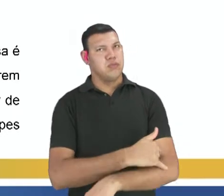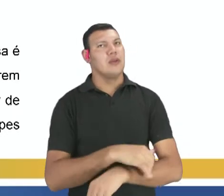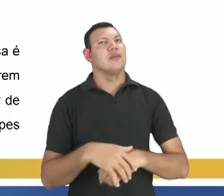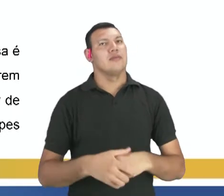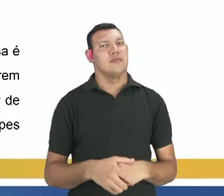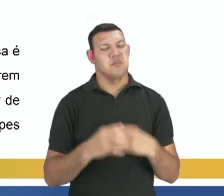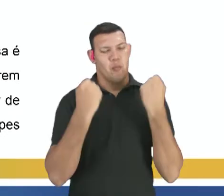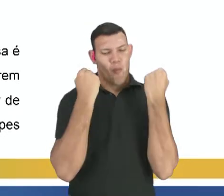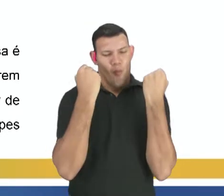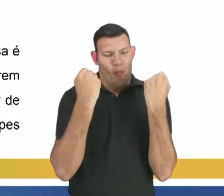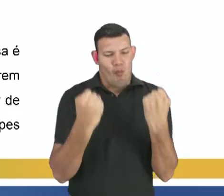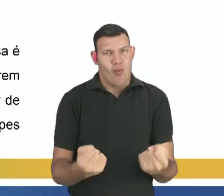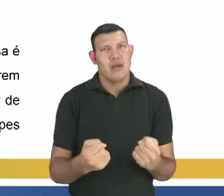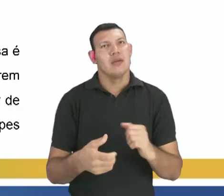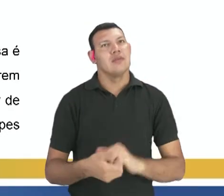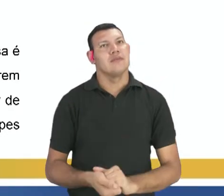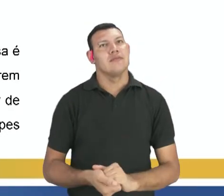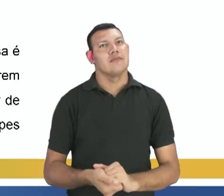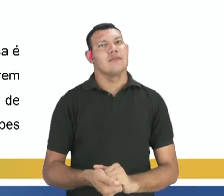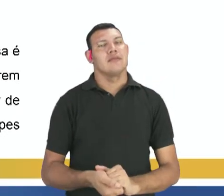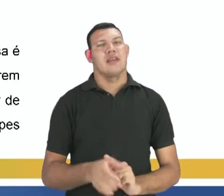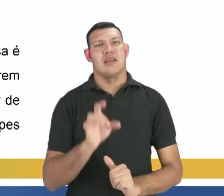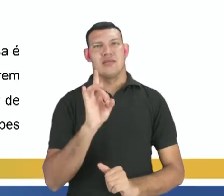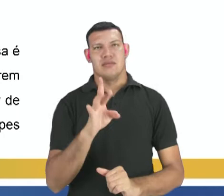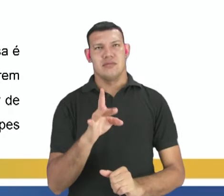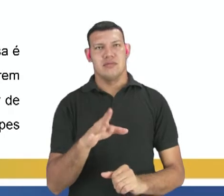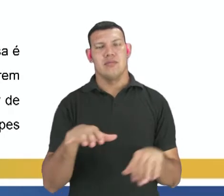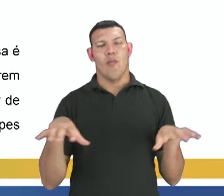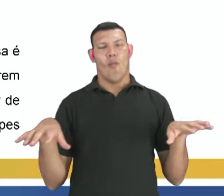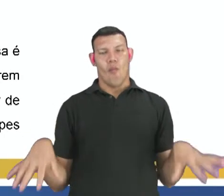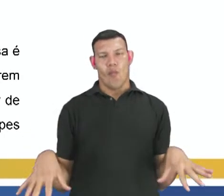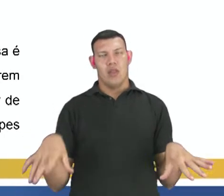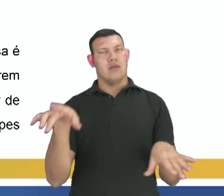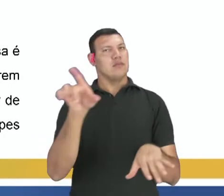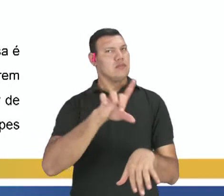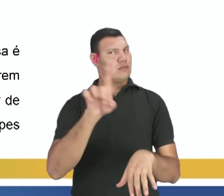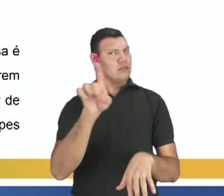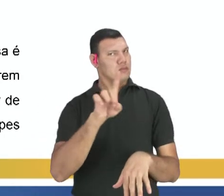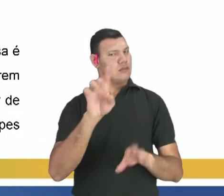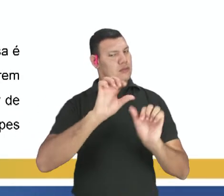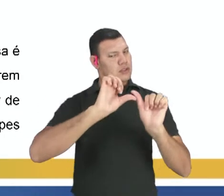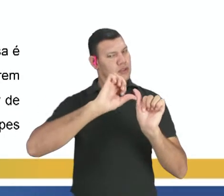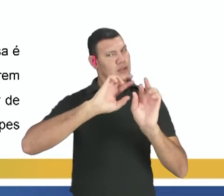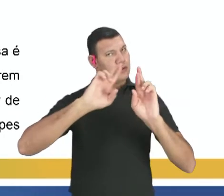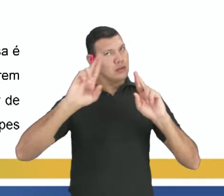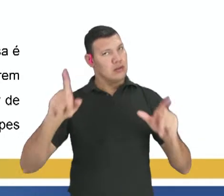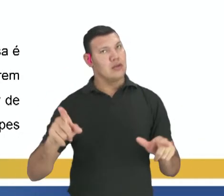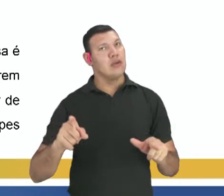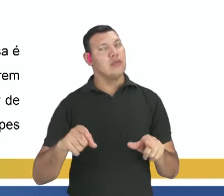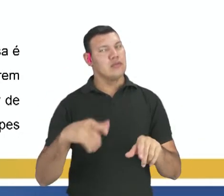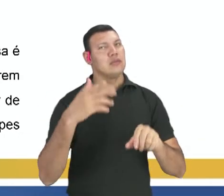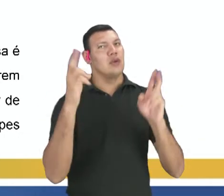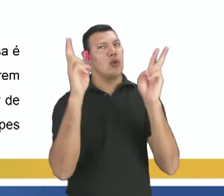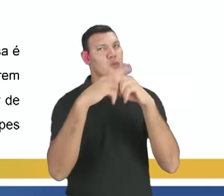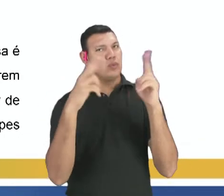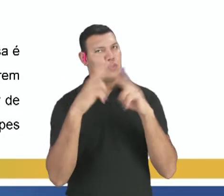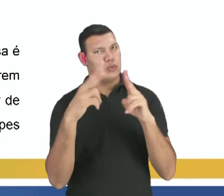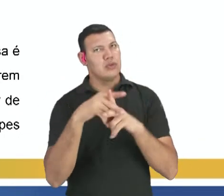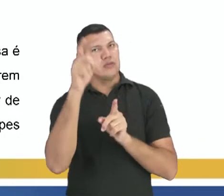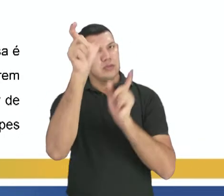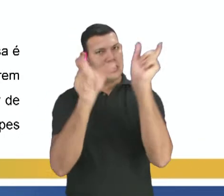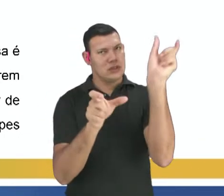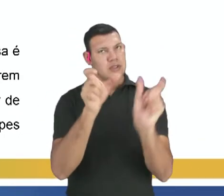máximo de peso. Isso não quer dizer que sejam sedentários, muito pelo contrário. O lutador de sumô profissional é uma